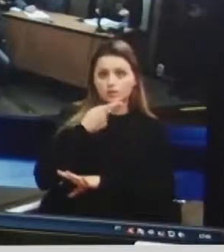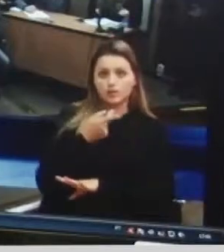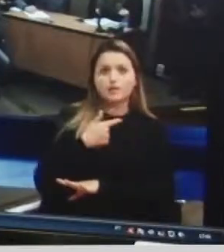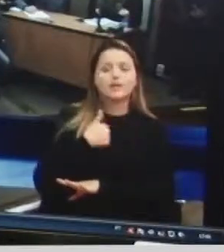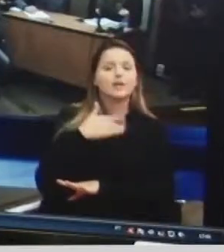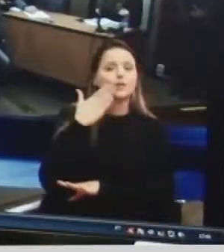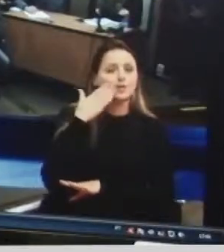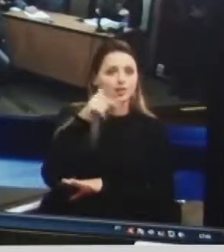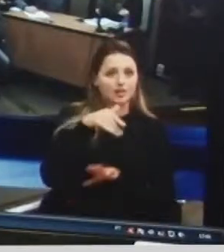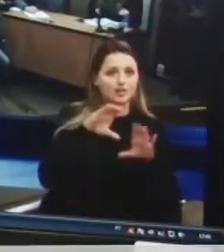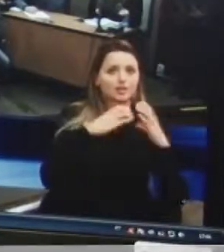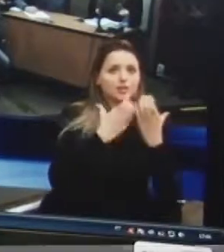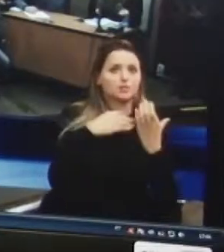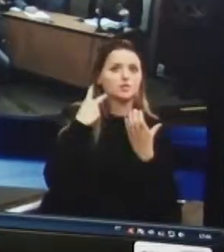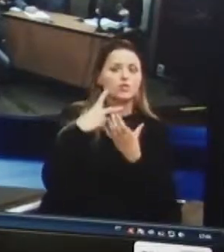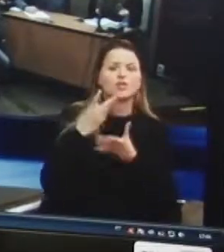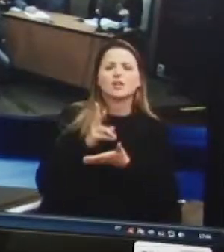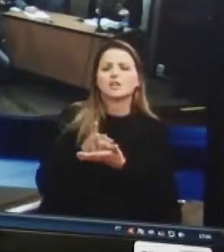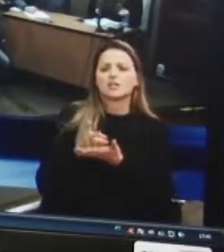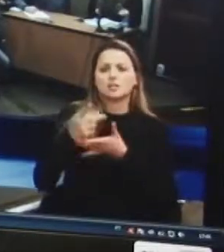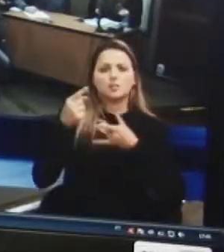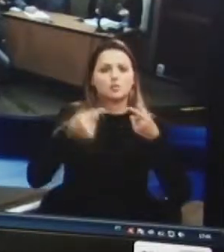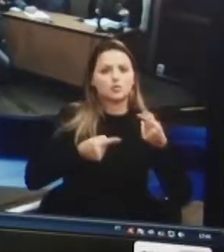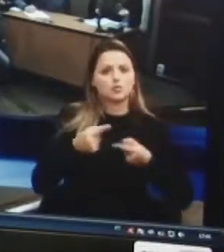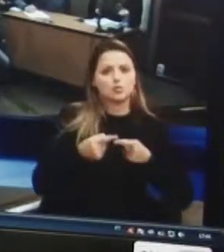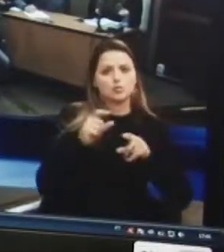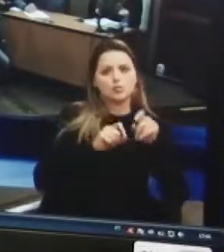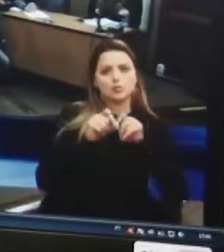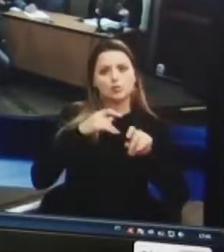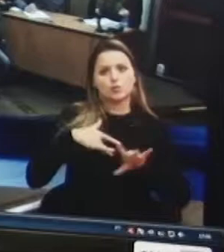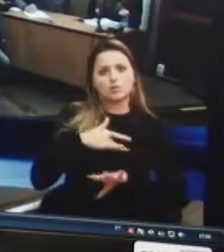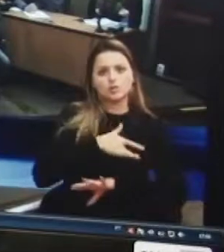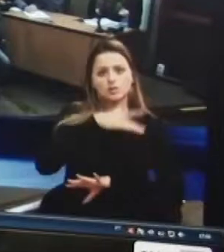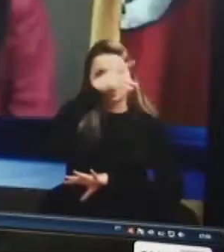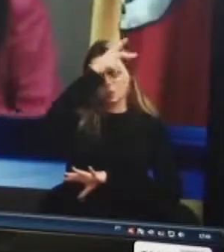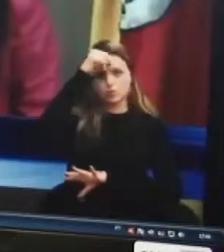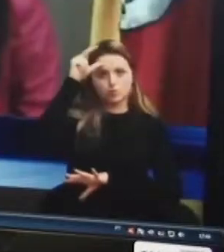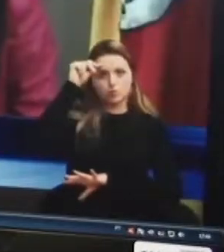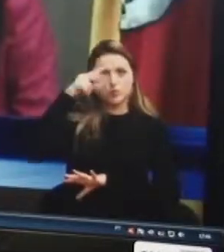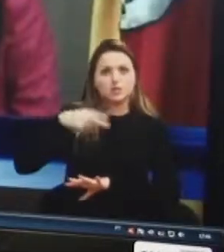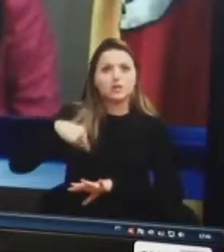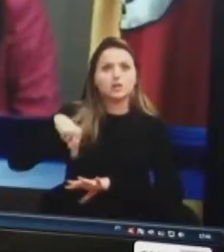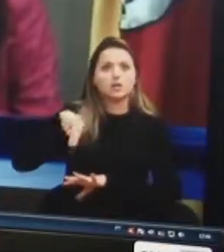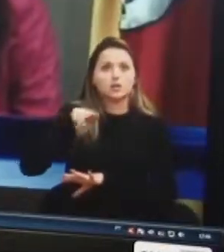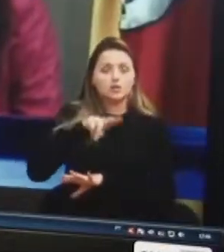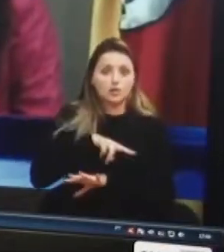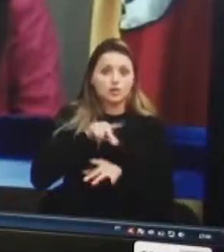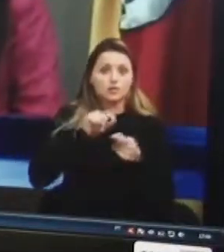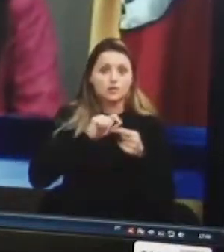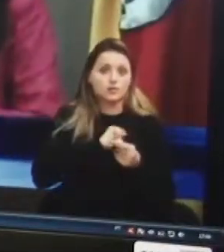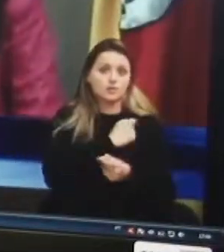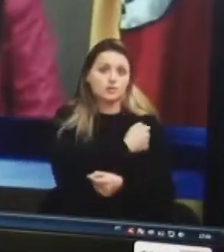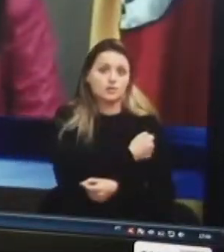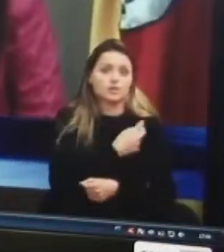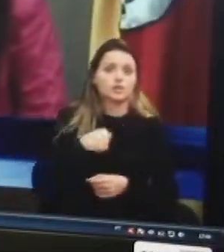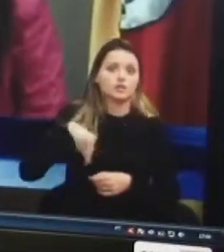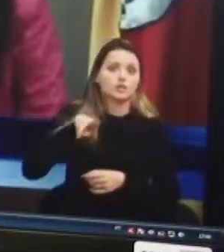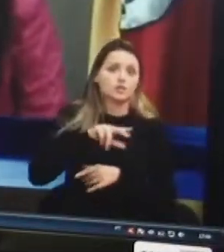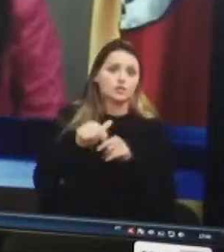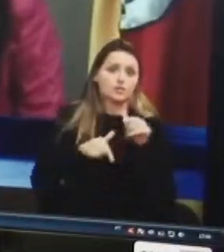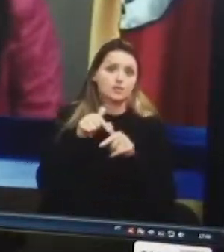partir dessa semana do dia 15 de agosto alguns produtos coloniais como pães